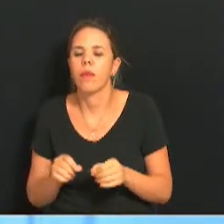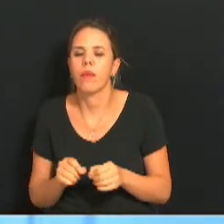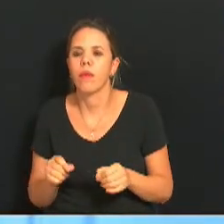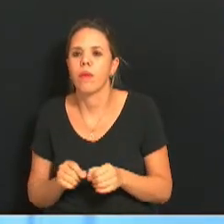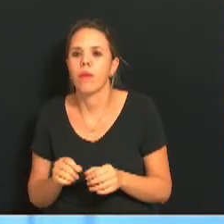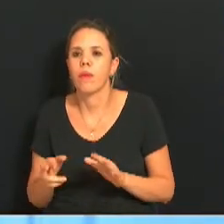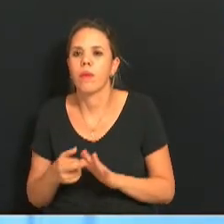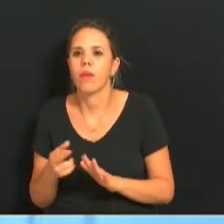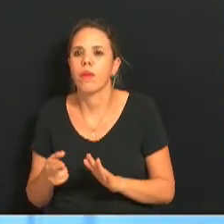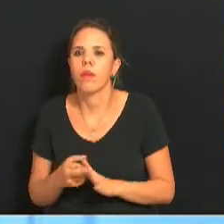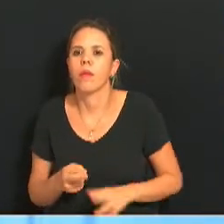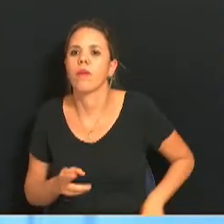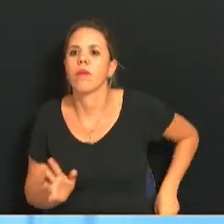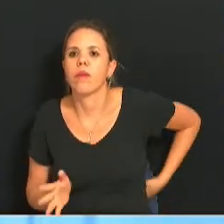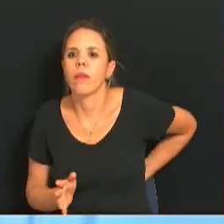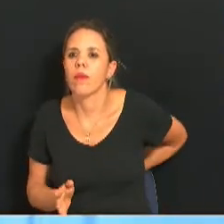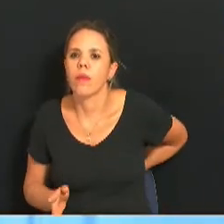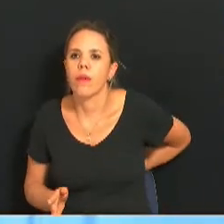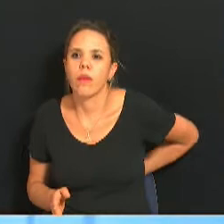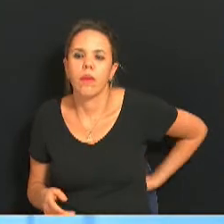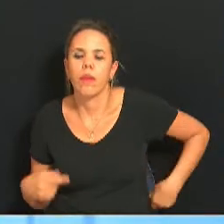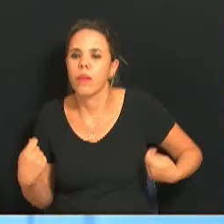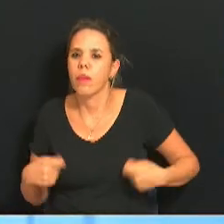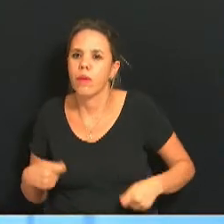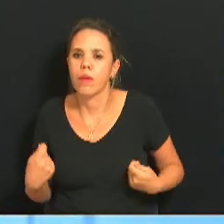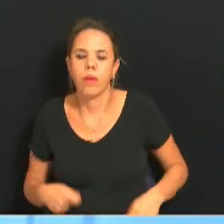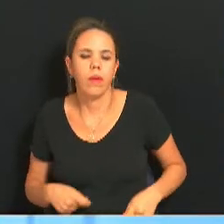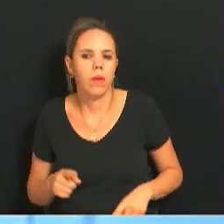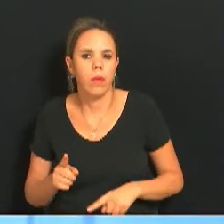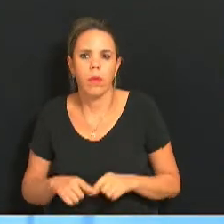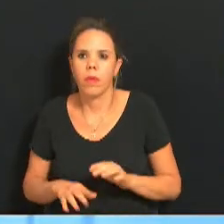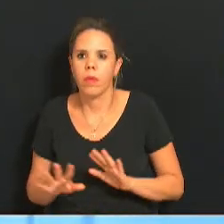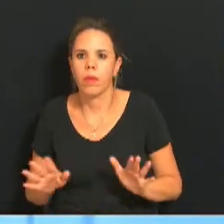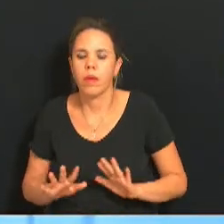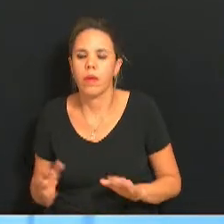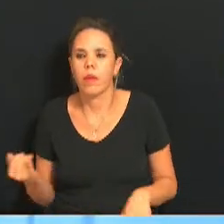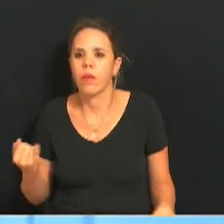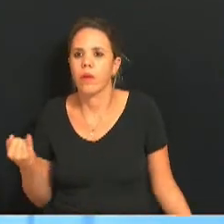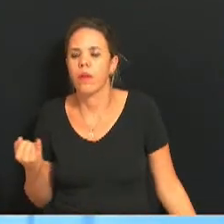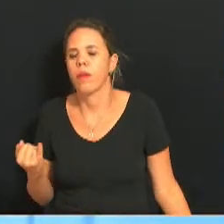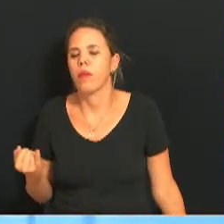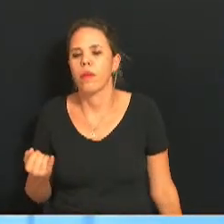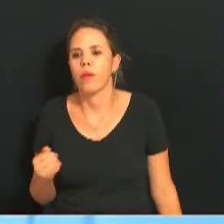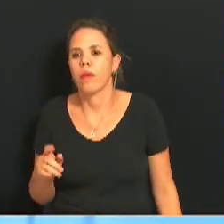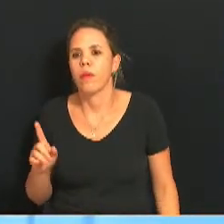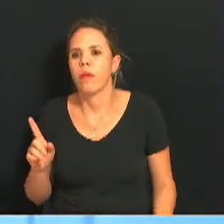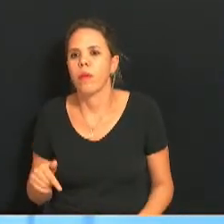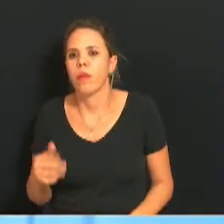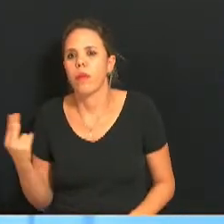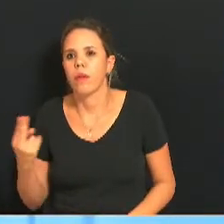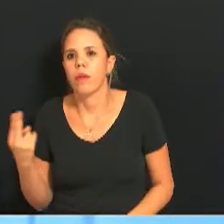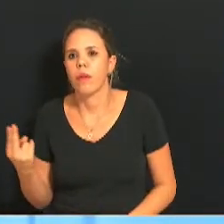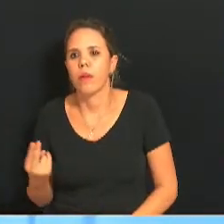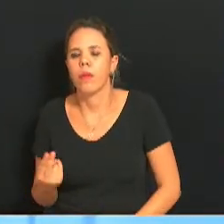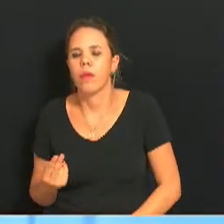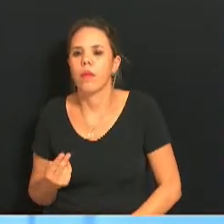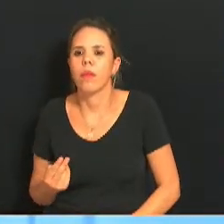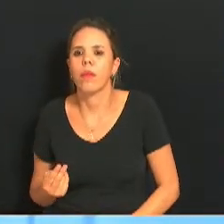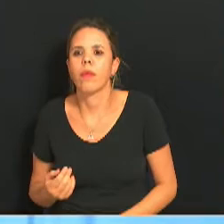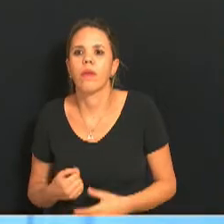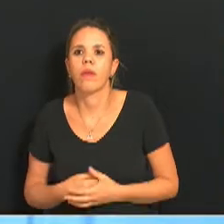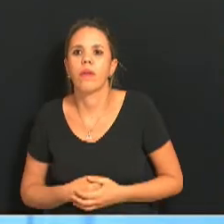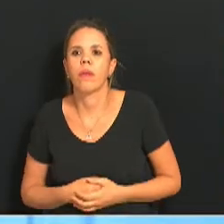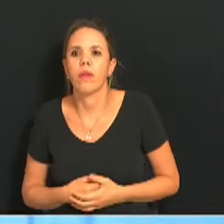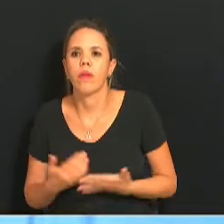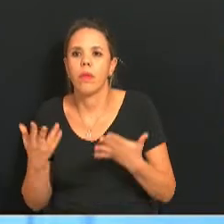uma resolução ela já não se torna mais necessária porque os bens que eram de importância patrimonial ali já foi combate outro que nós